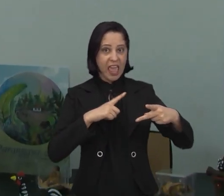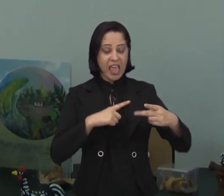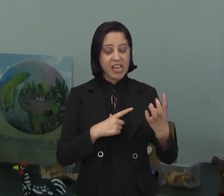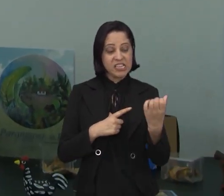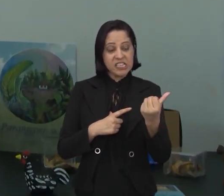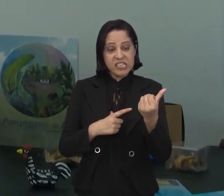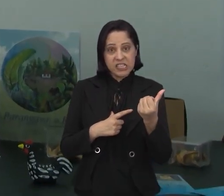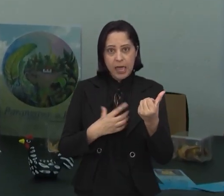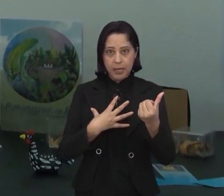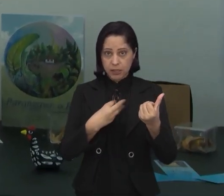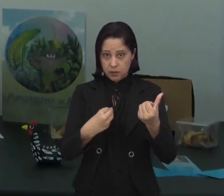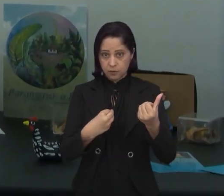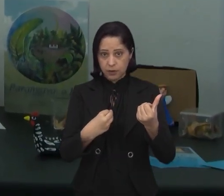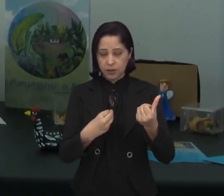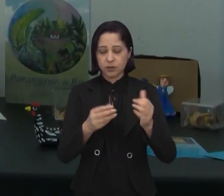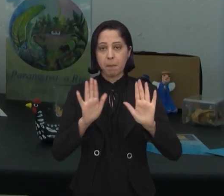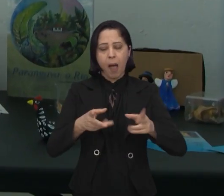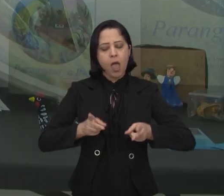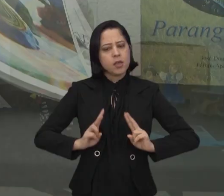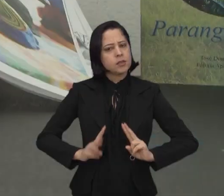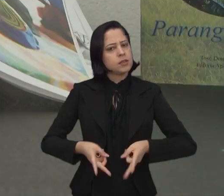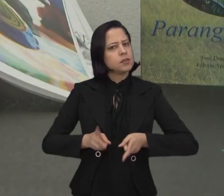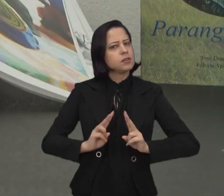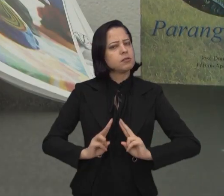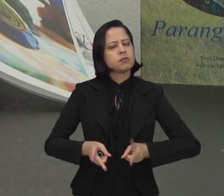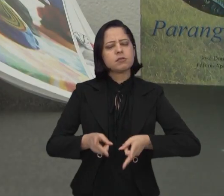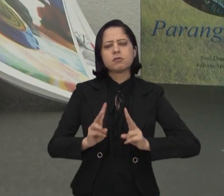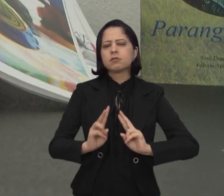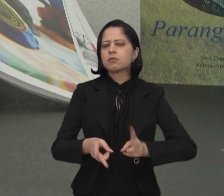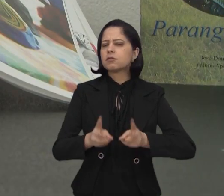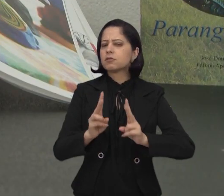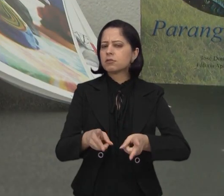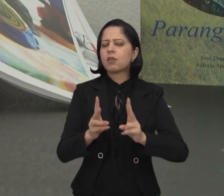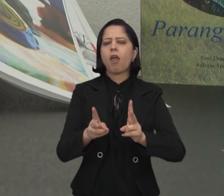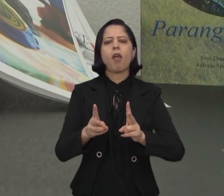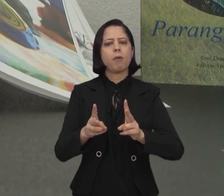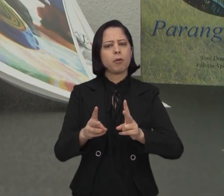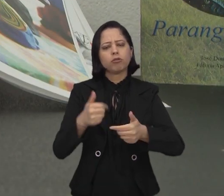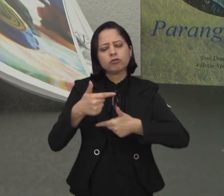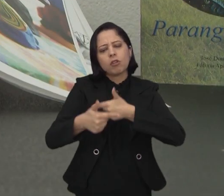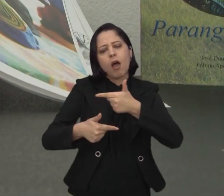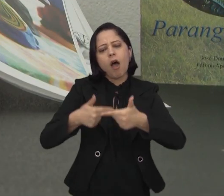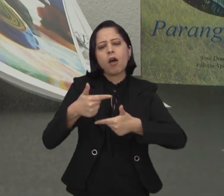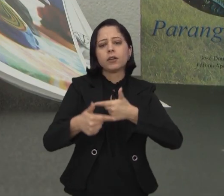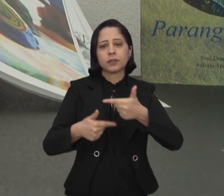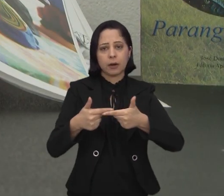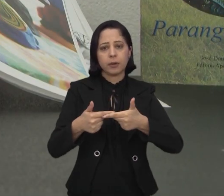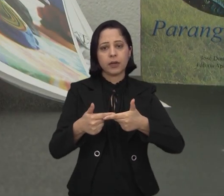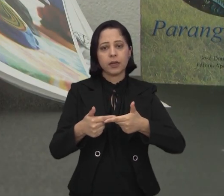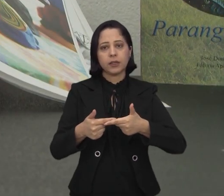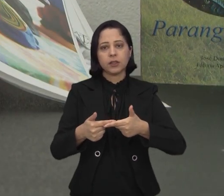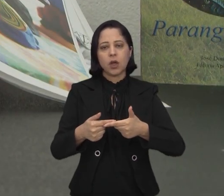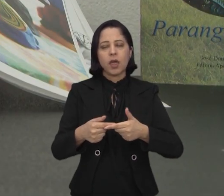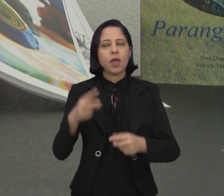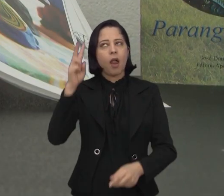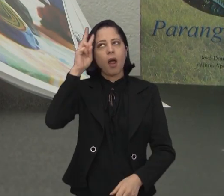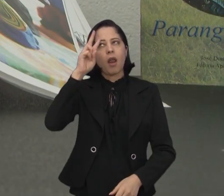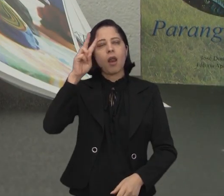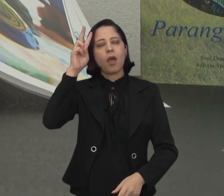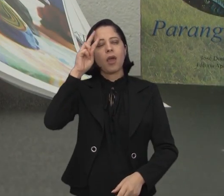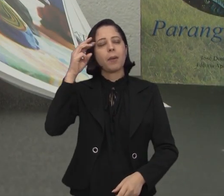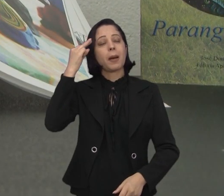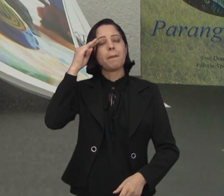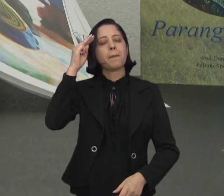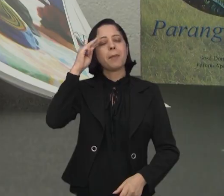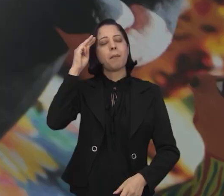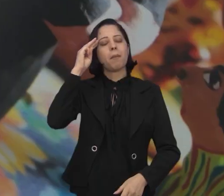filhos, mas nunca se afastou das origens. E as memórias afetivas estavam intimamente ligadas às figuras